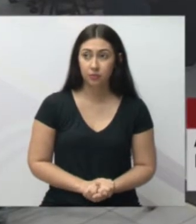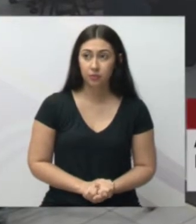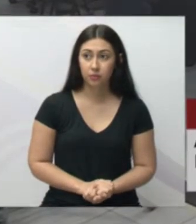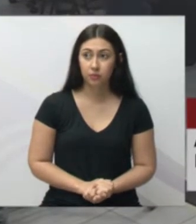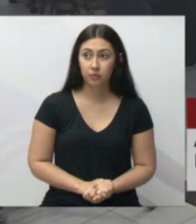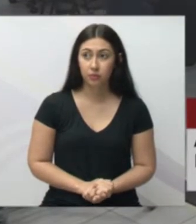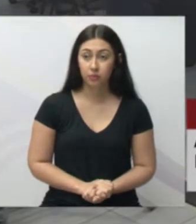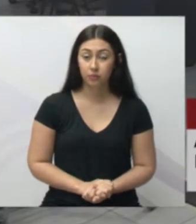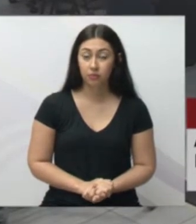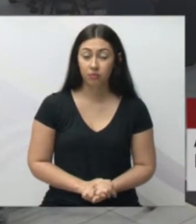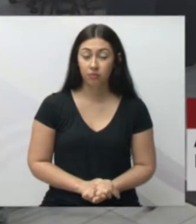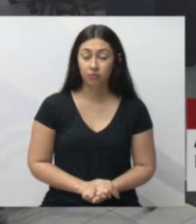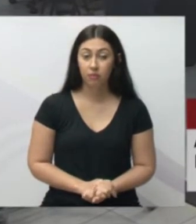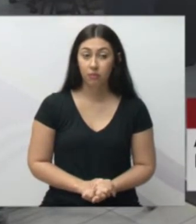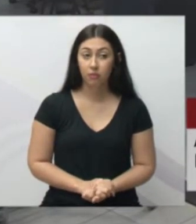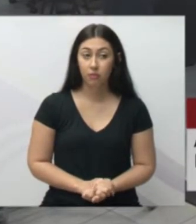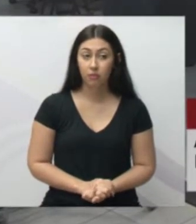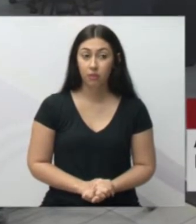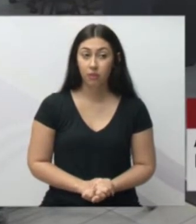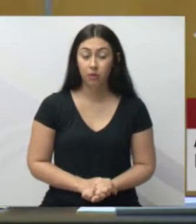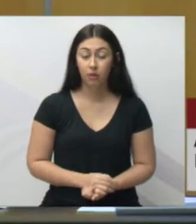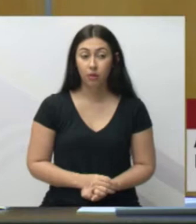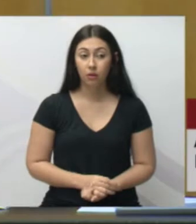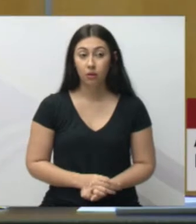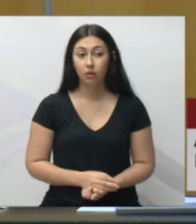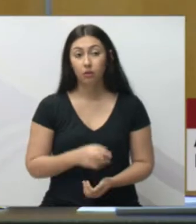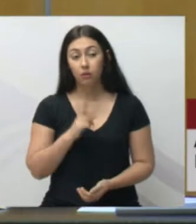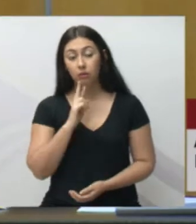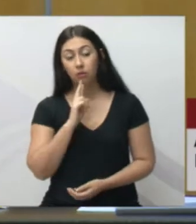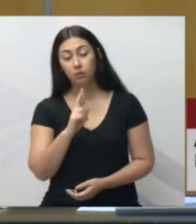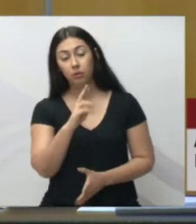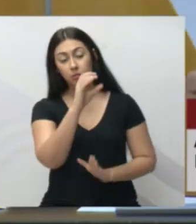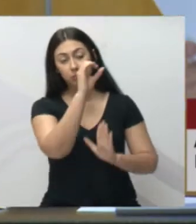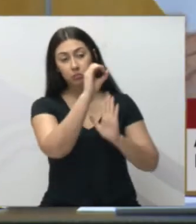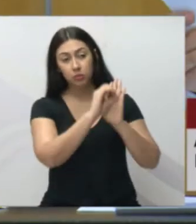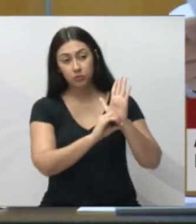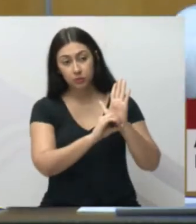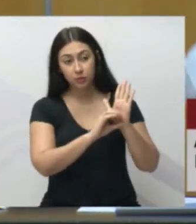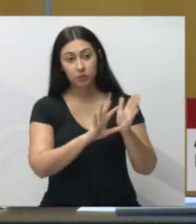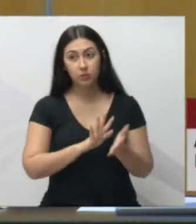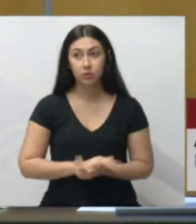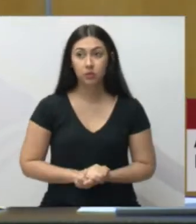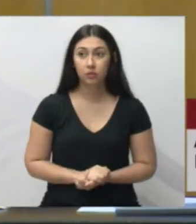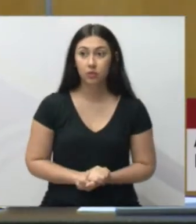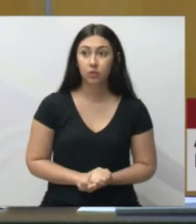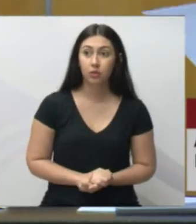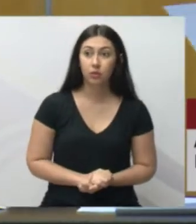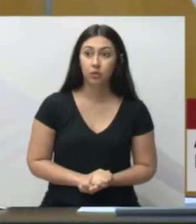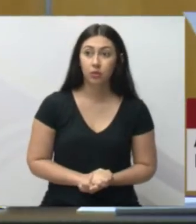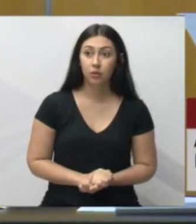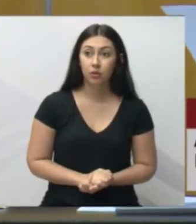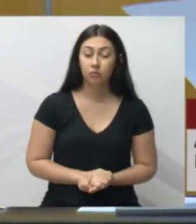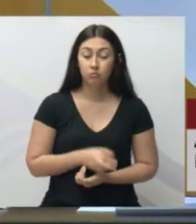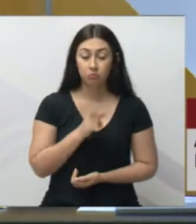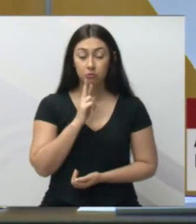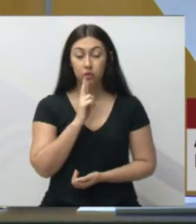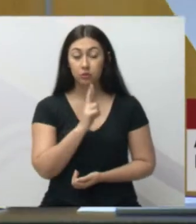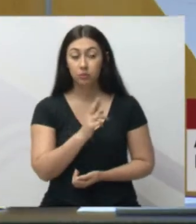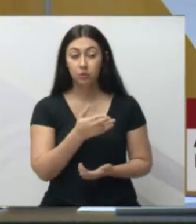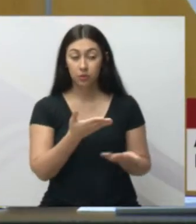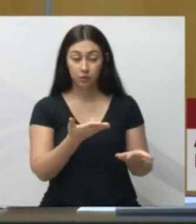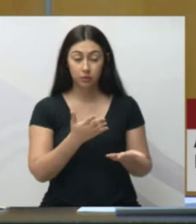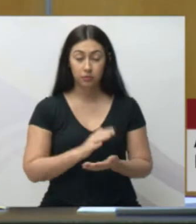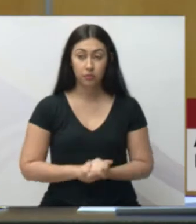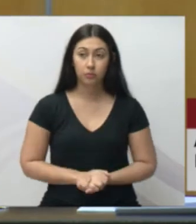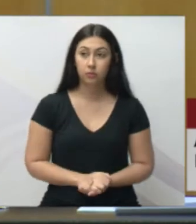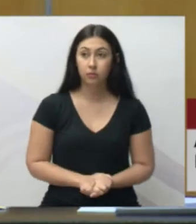Então, em atendimento ao ofício da vereadora Lucimar, estávamos em mãos para apresentar a resposta à Vossa